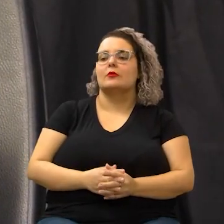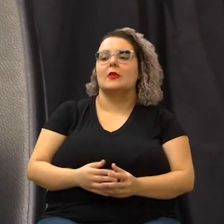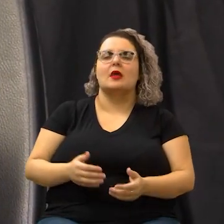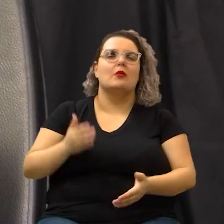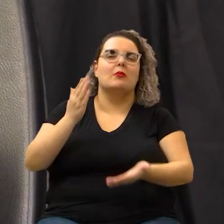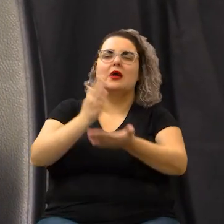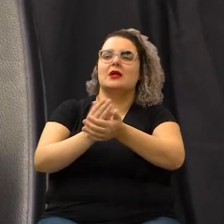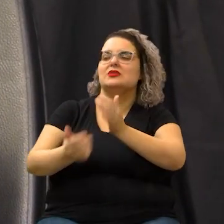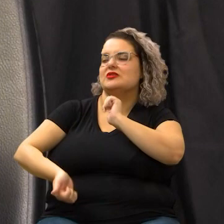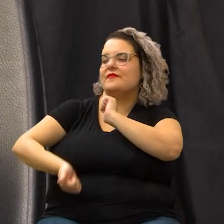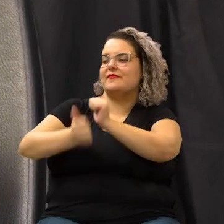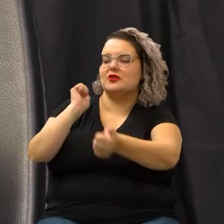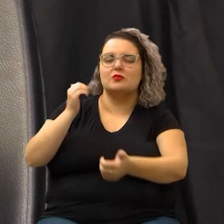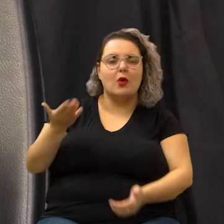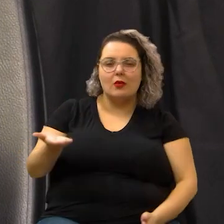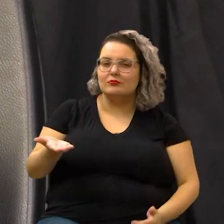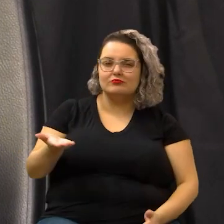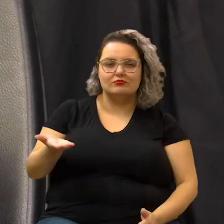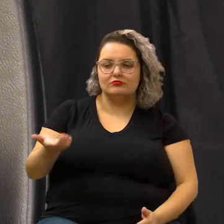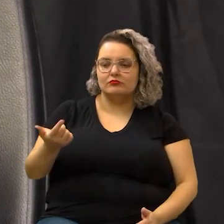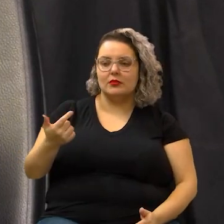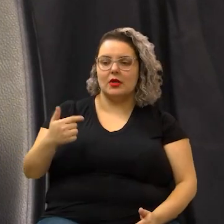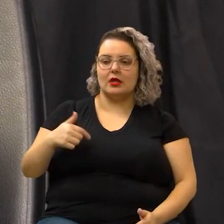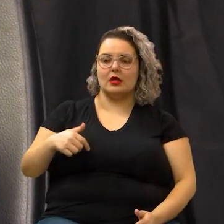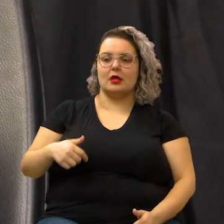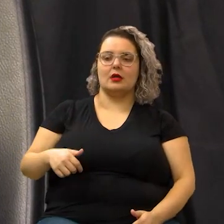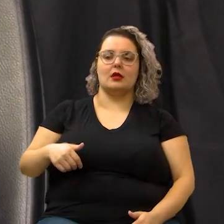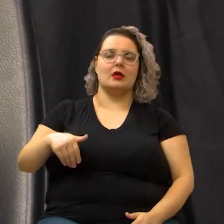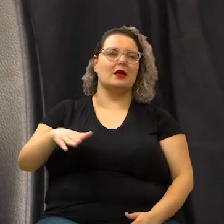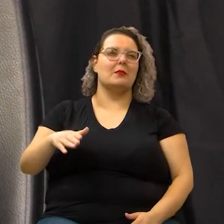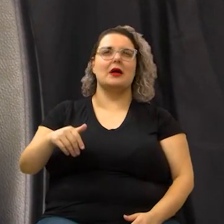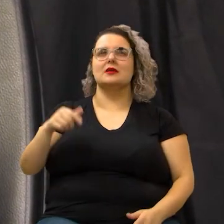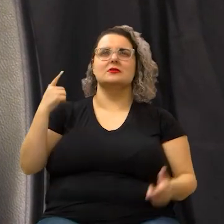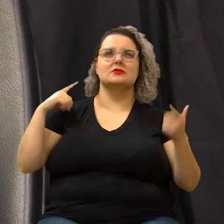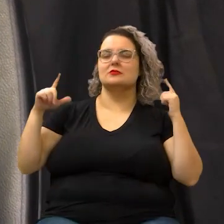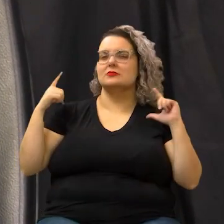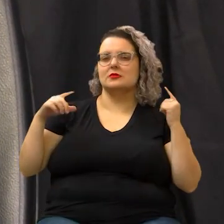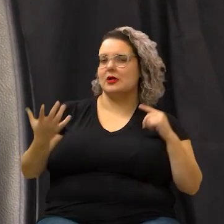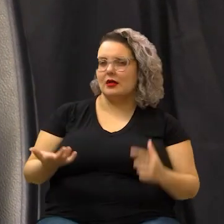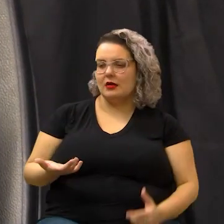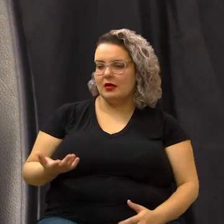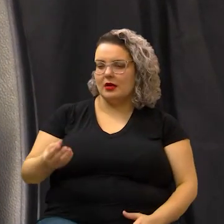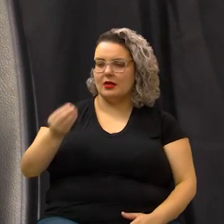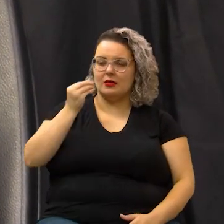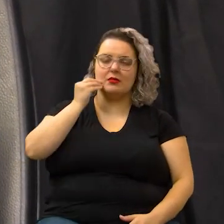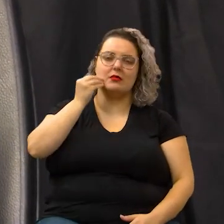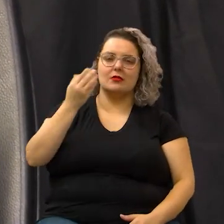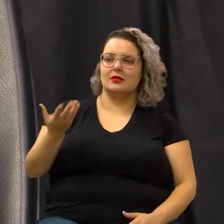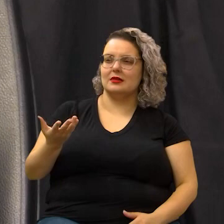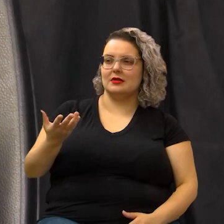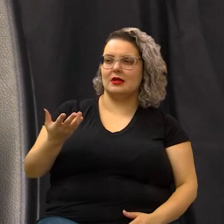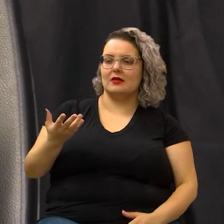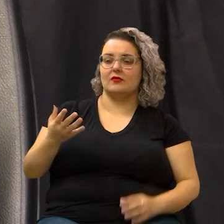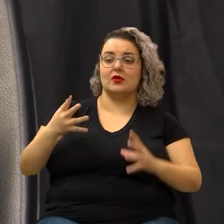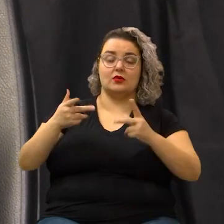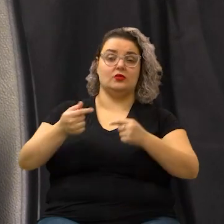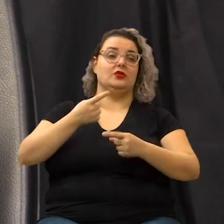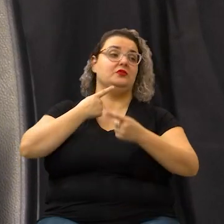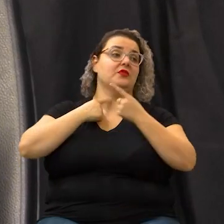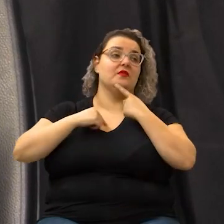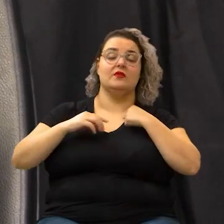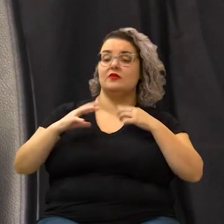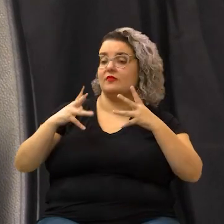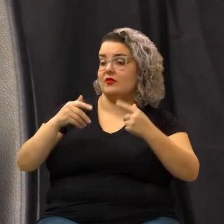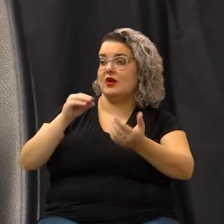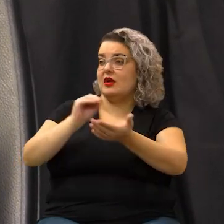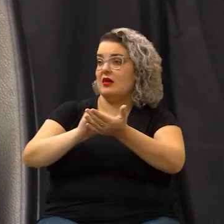correr tanto atrás de bola, futebol. Então, eu jogava futebol mais do que lazer. Para mim, eu acho que supria